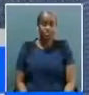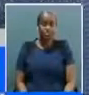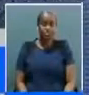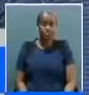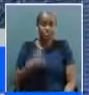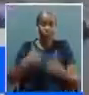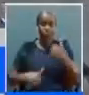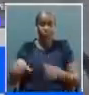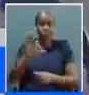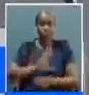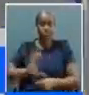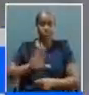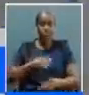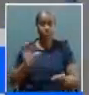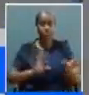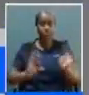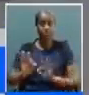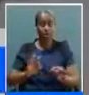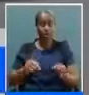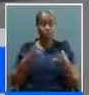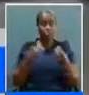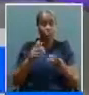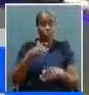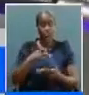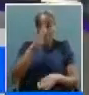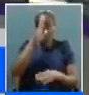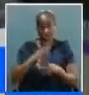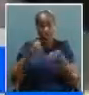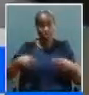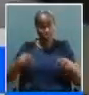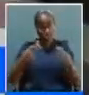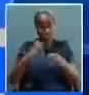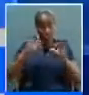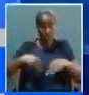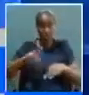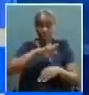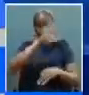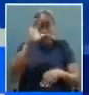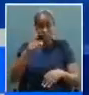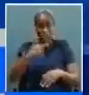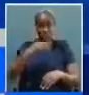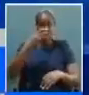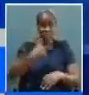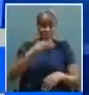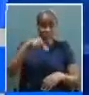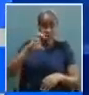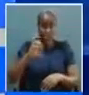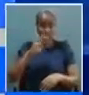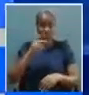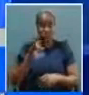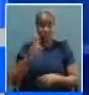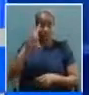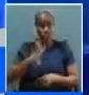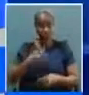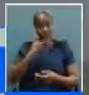O concurso nacional foi organizado pela Multieventos, a promotora da final regional do TMC em São Vicente. É a segunda experiência